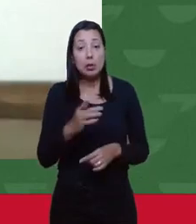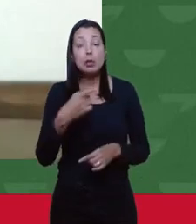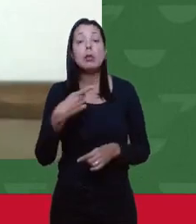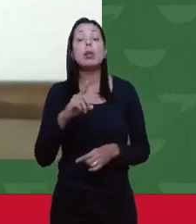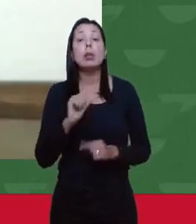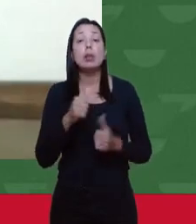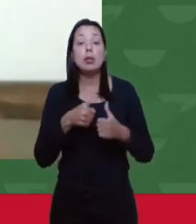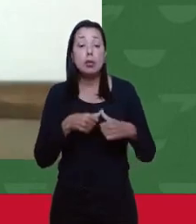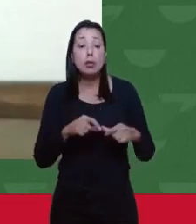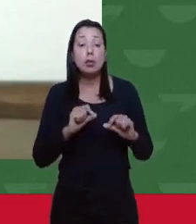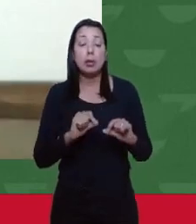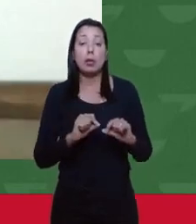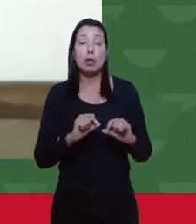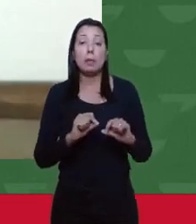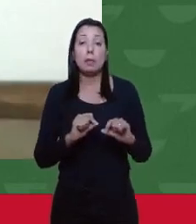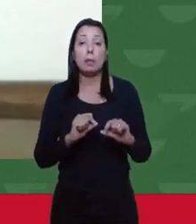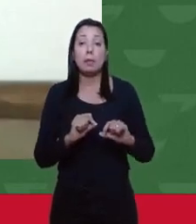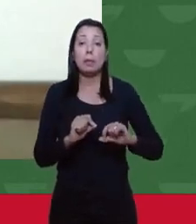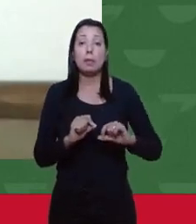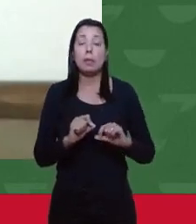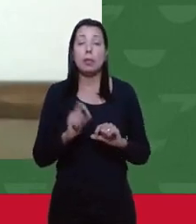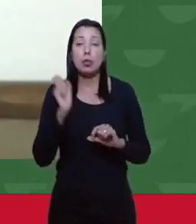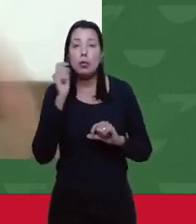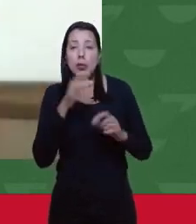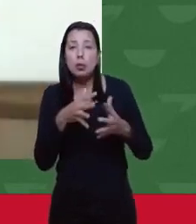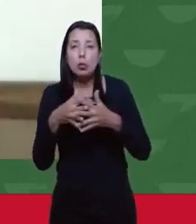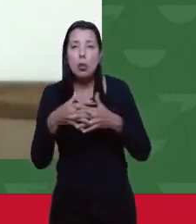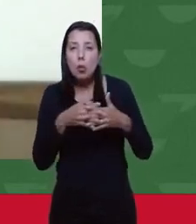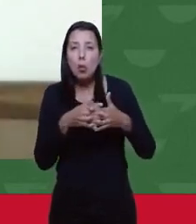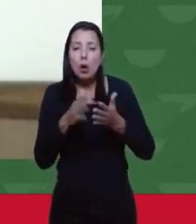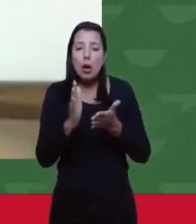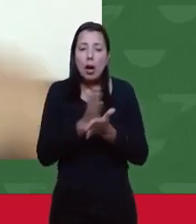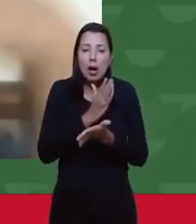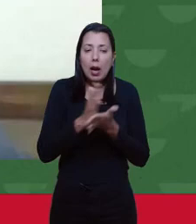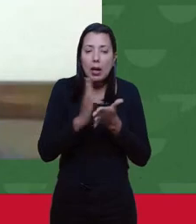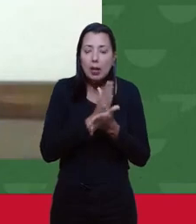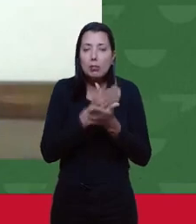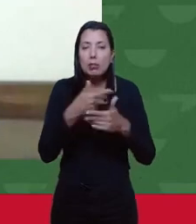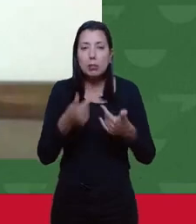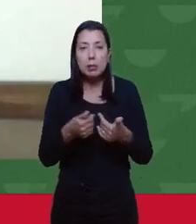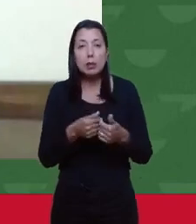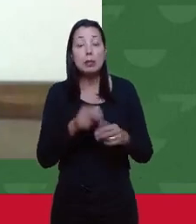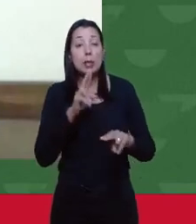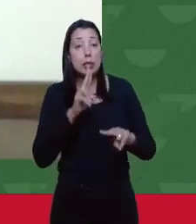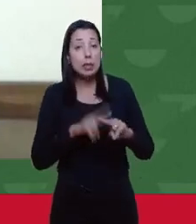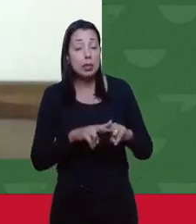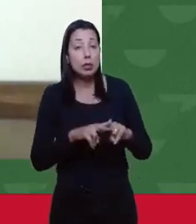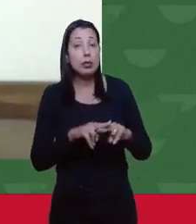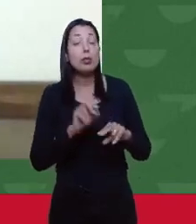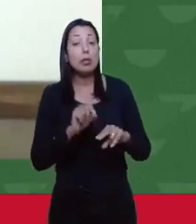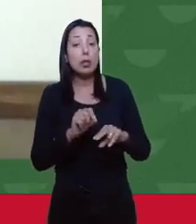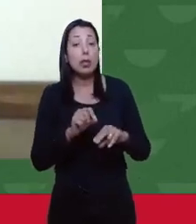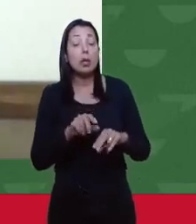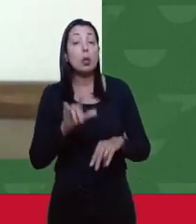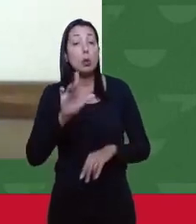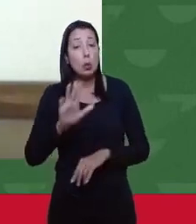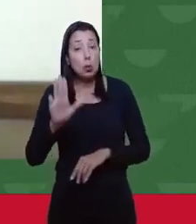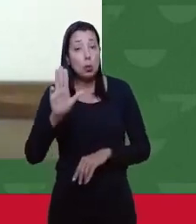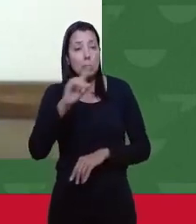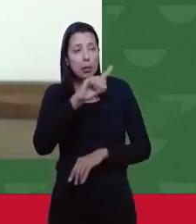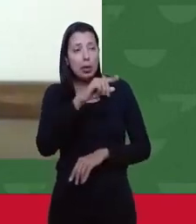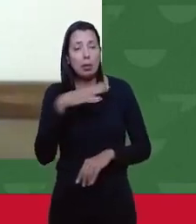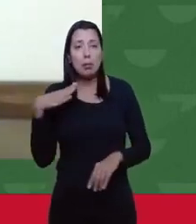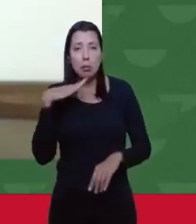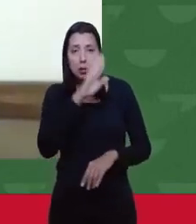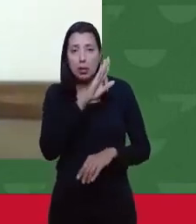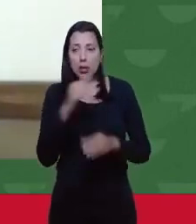ficou extremamente complicado, tumultuado, que levou à prisão do presidente Lula para o quê? Para levar Bolsonaro à